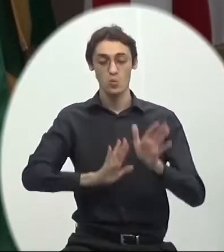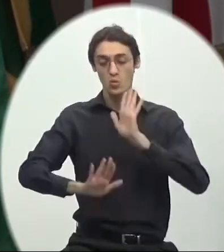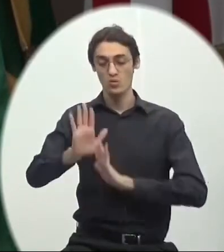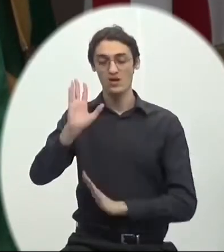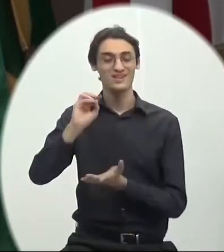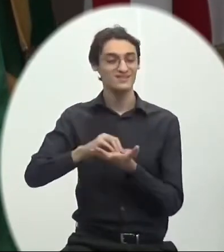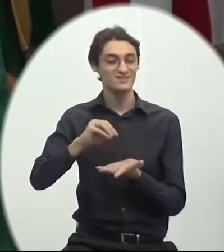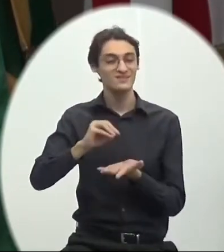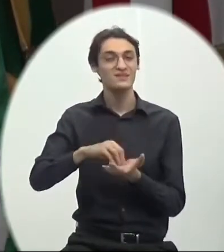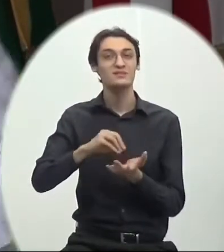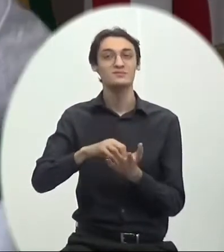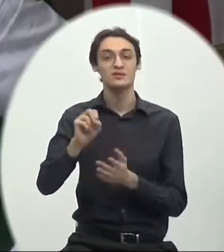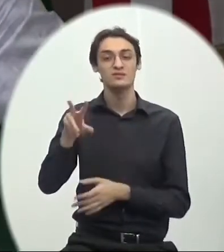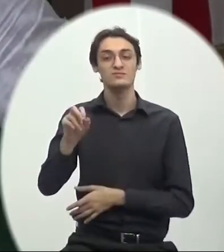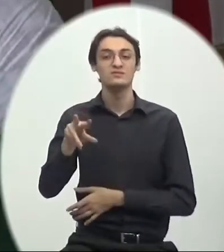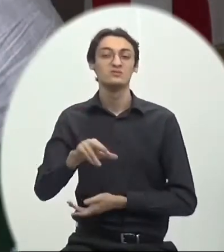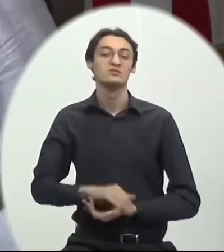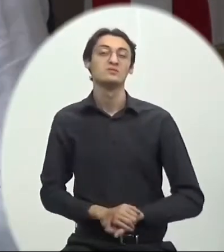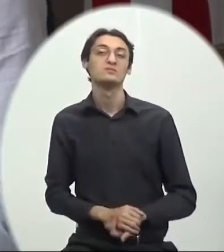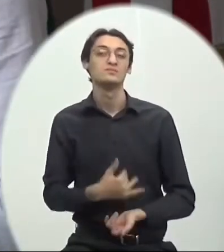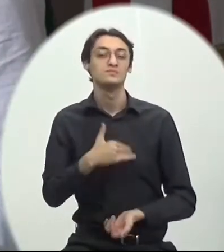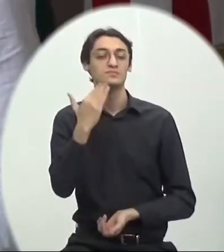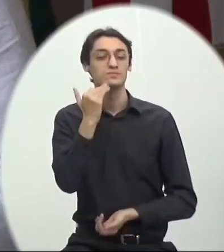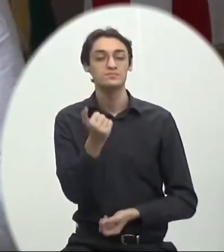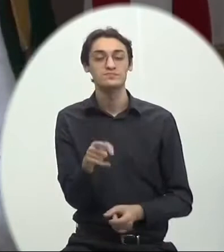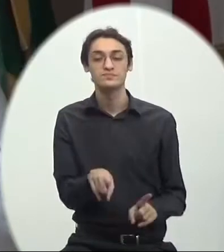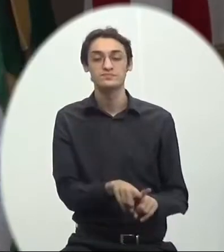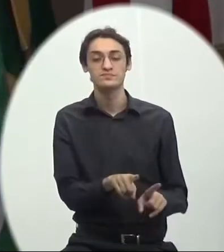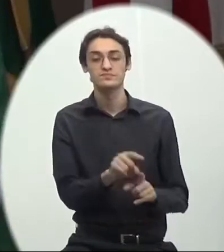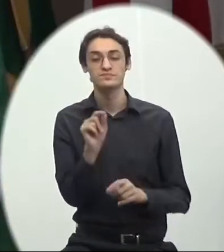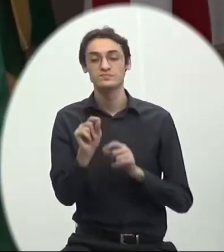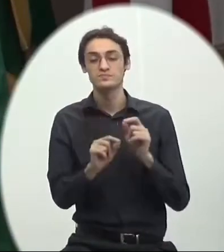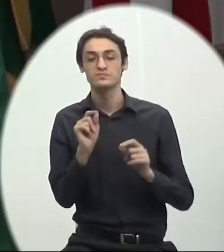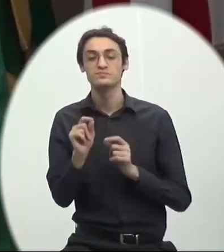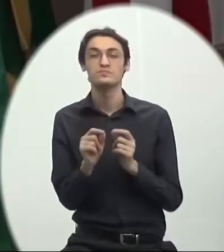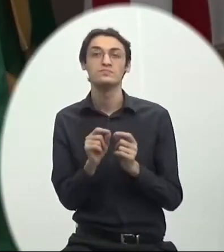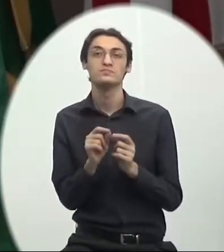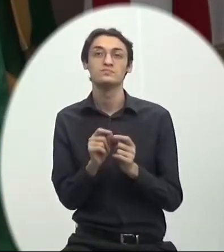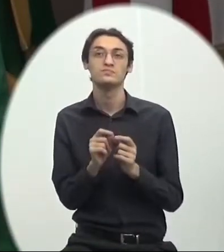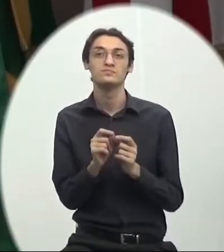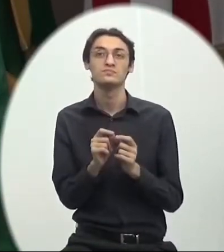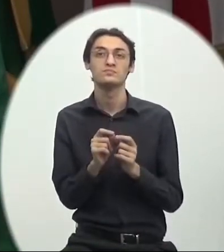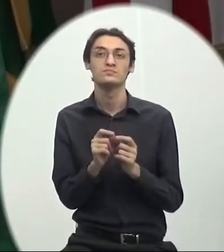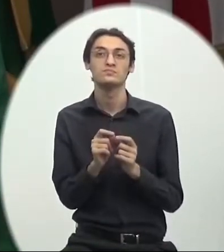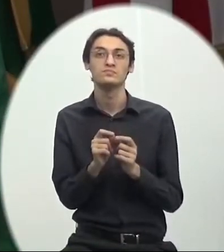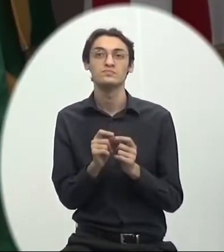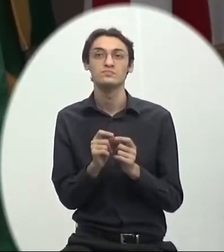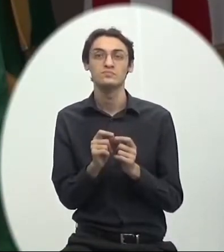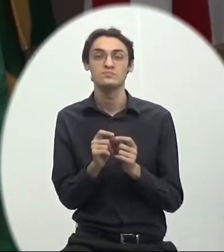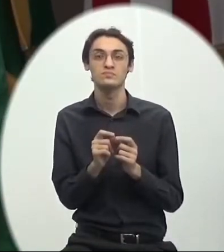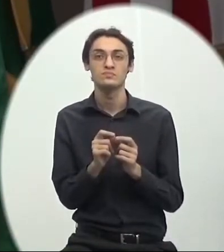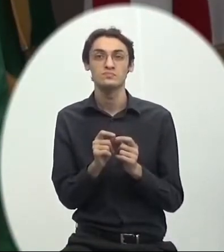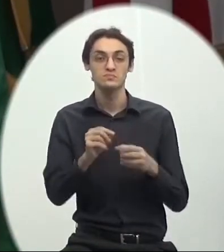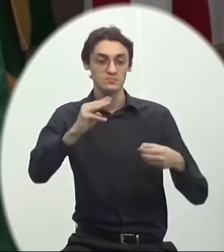a esse vírus. Sei também, graças a Deus, que o nosso município aqui,